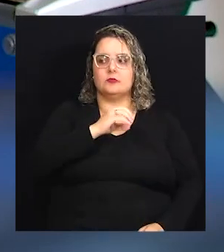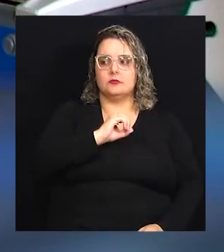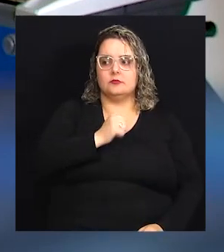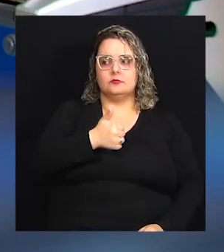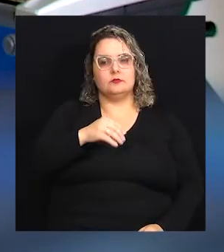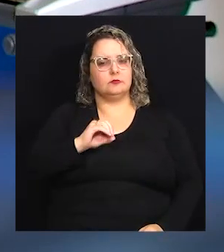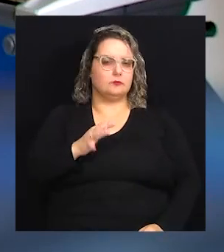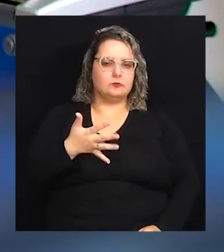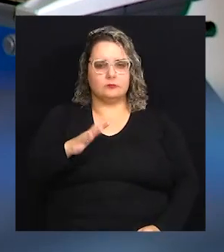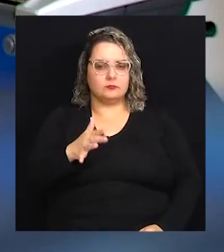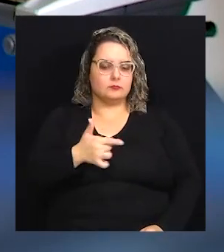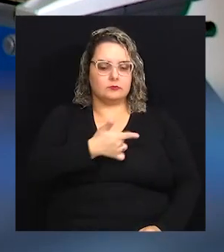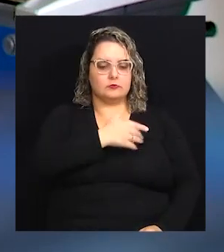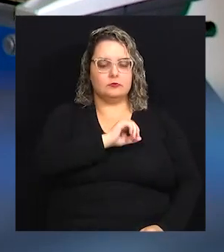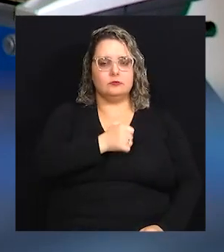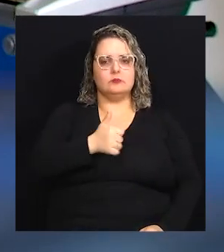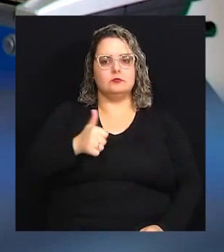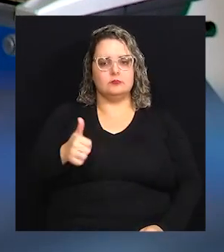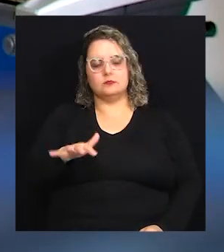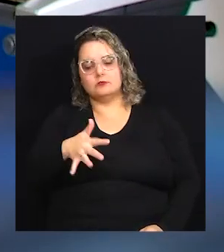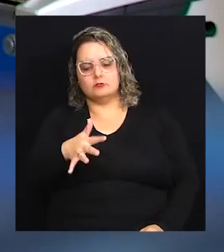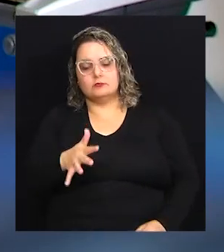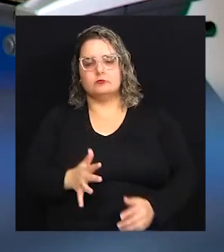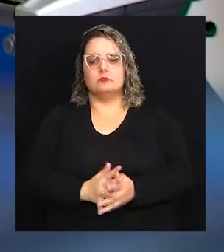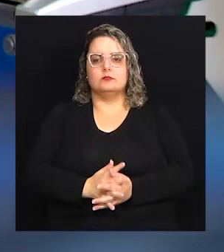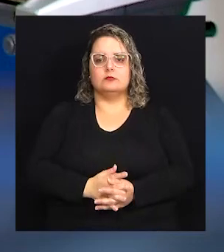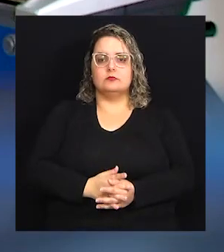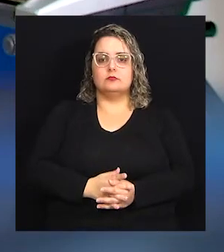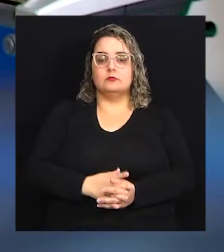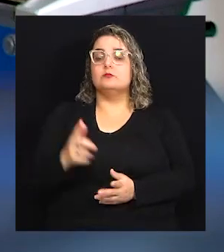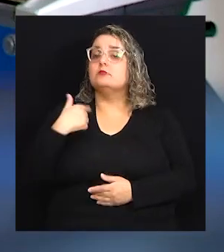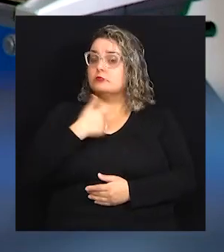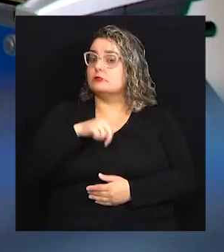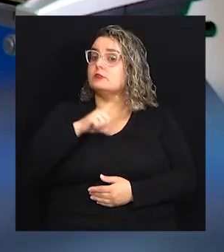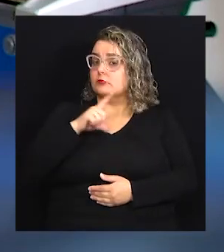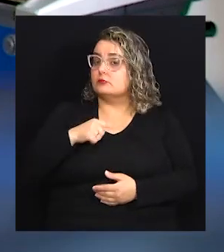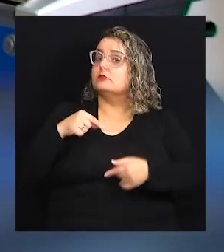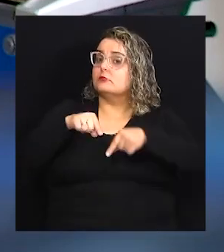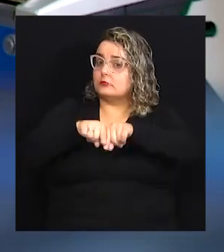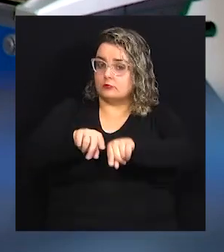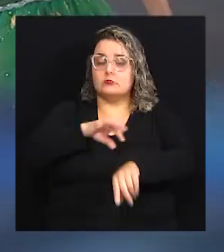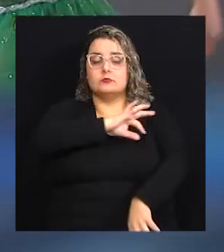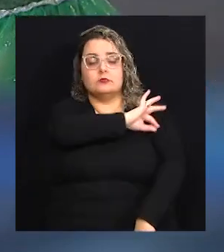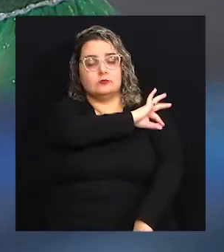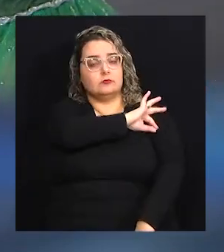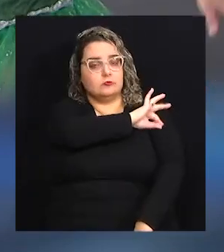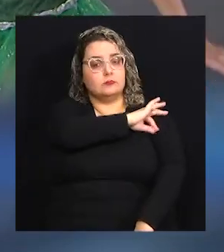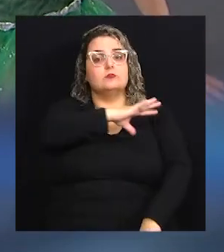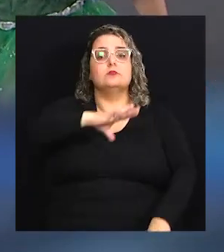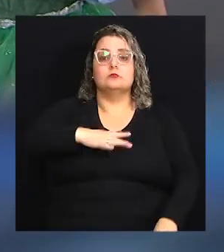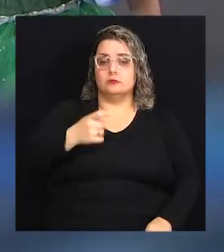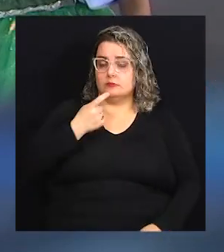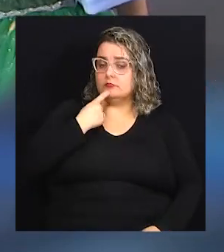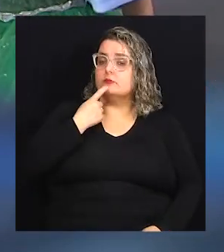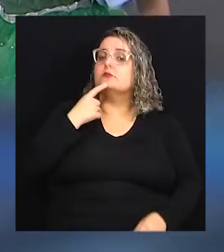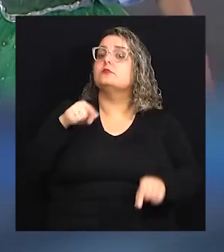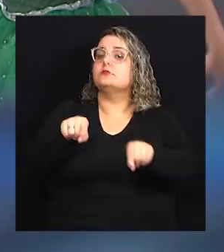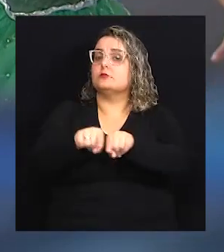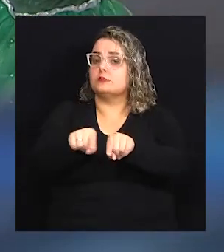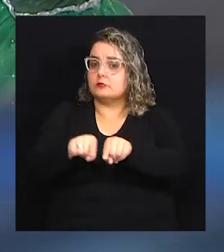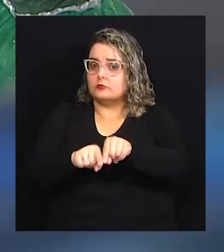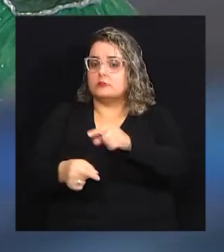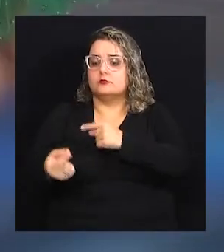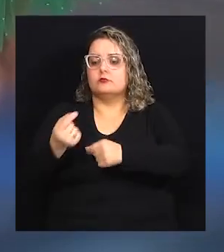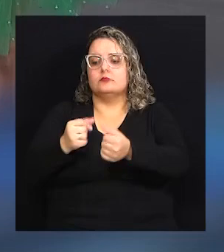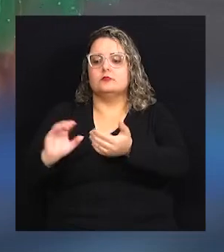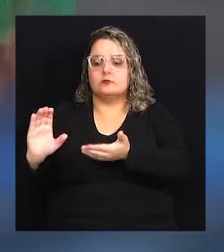em 2010, 2011 mais ou menos. Nós temos uma parceria com a Prefeitura Municipal de Campinas, que